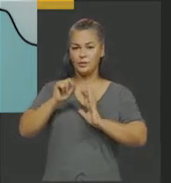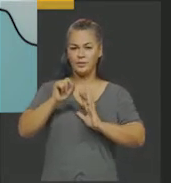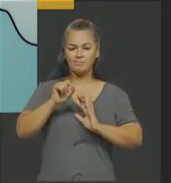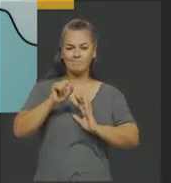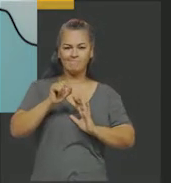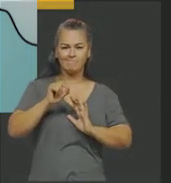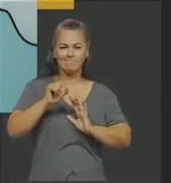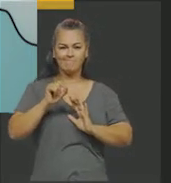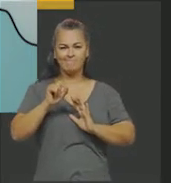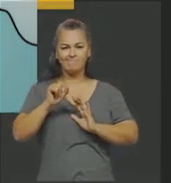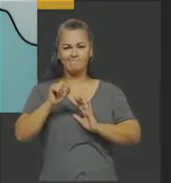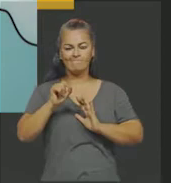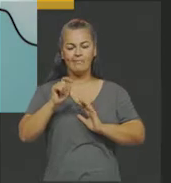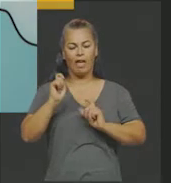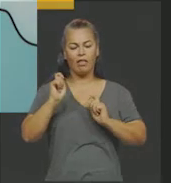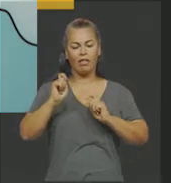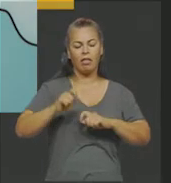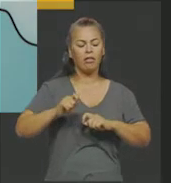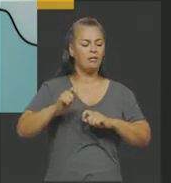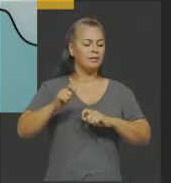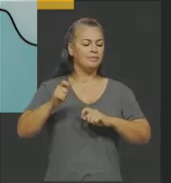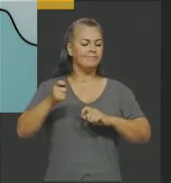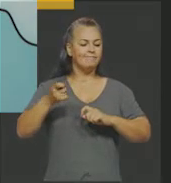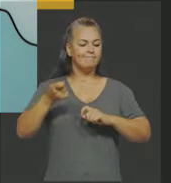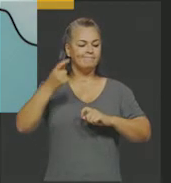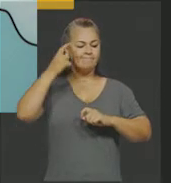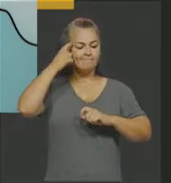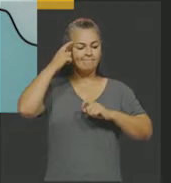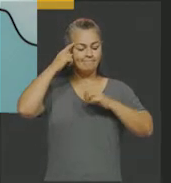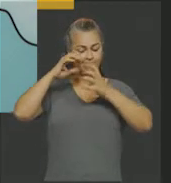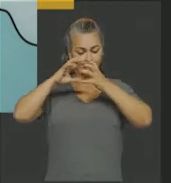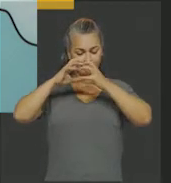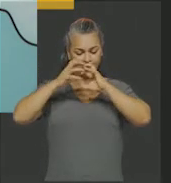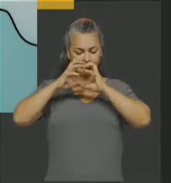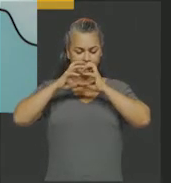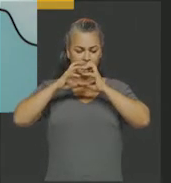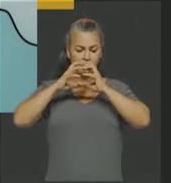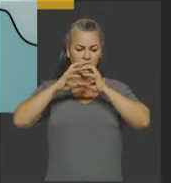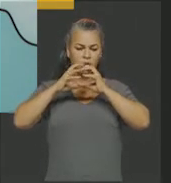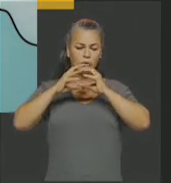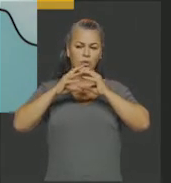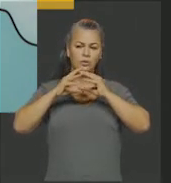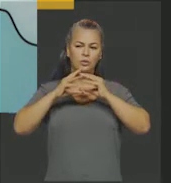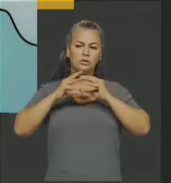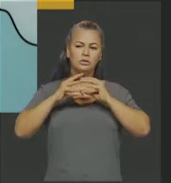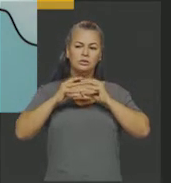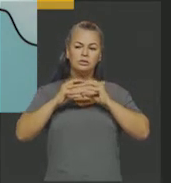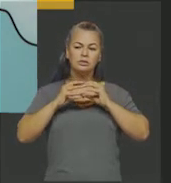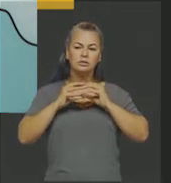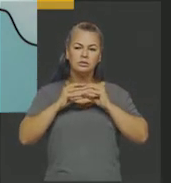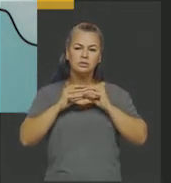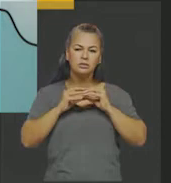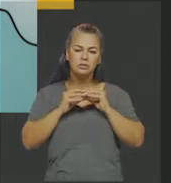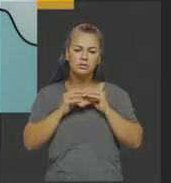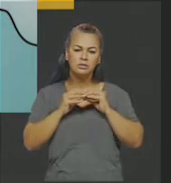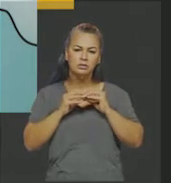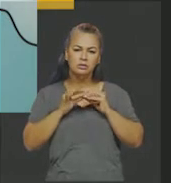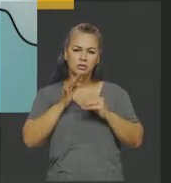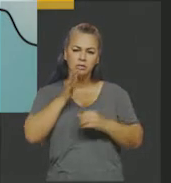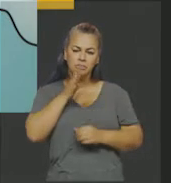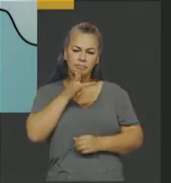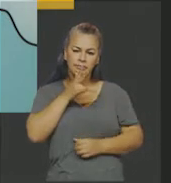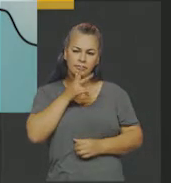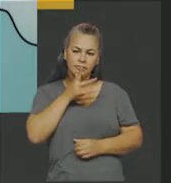do funcionamento do sistema nervoso central e as atividades vão ficar mais lentas.